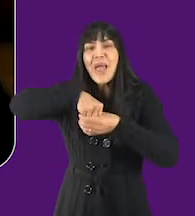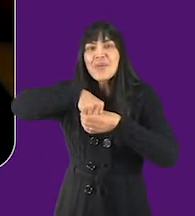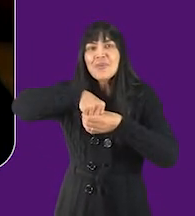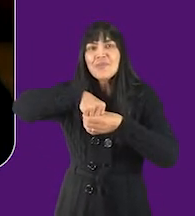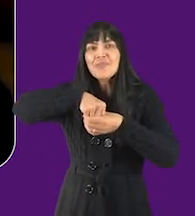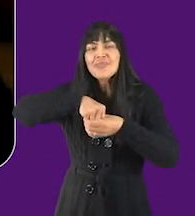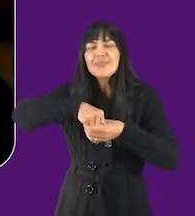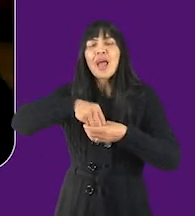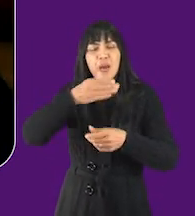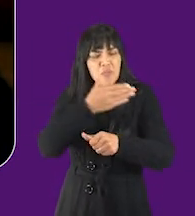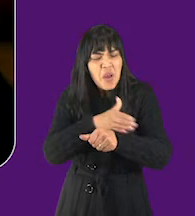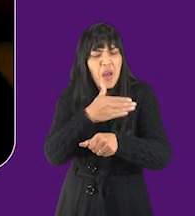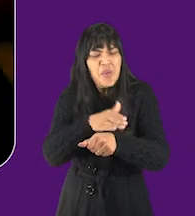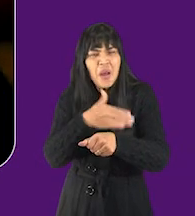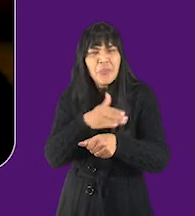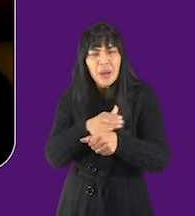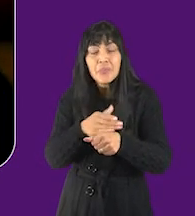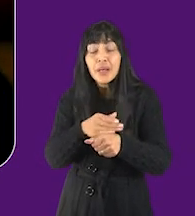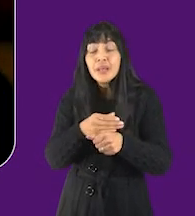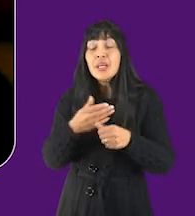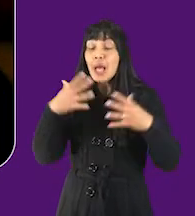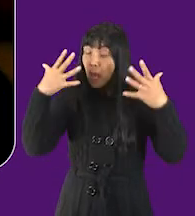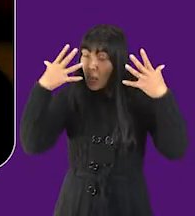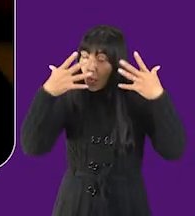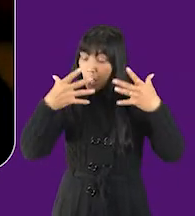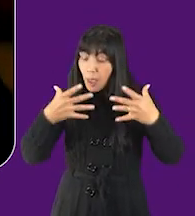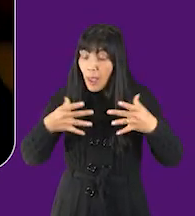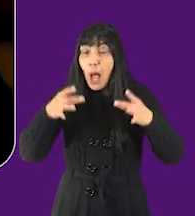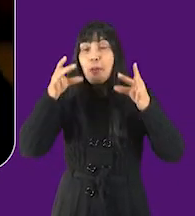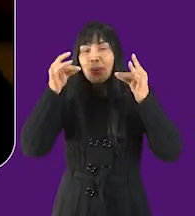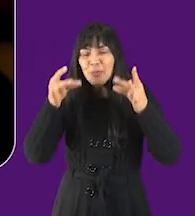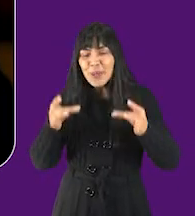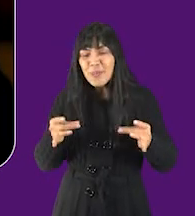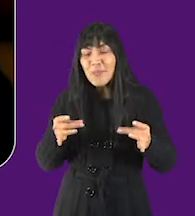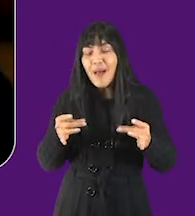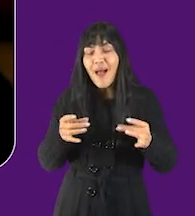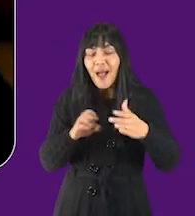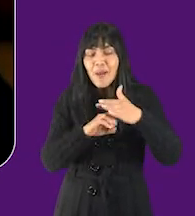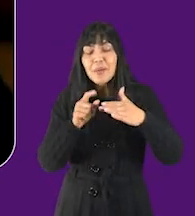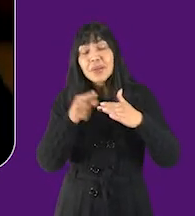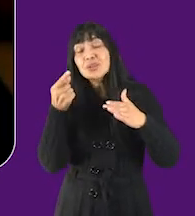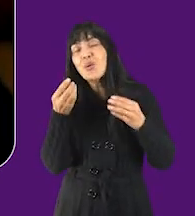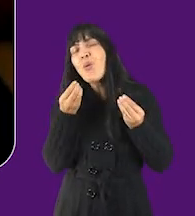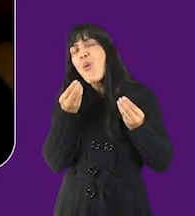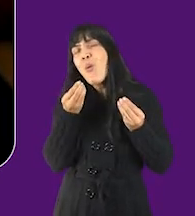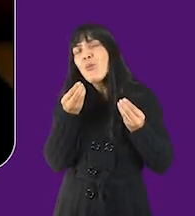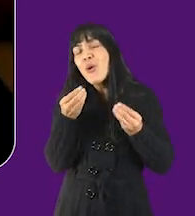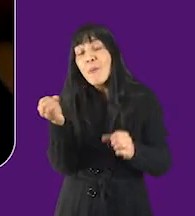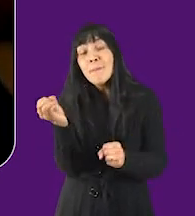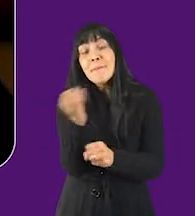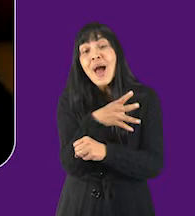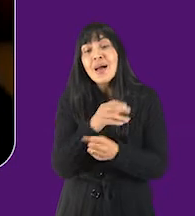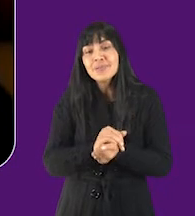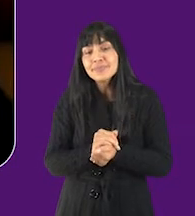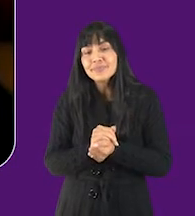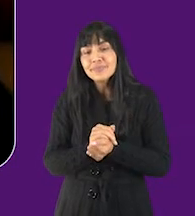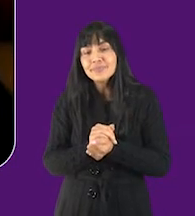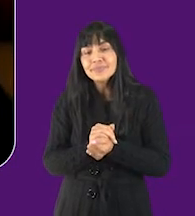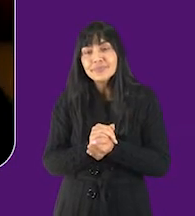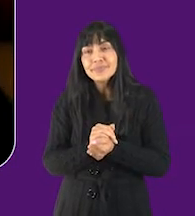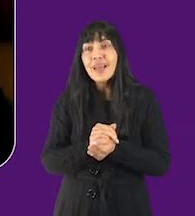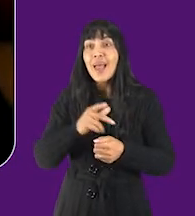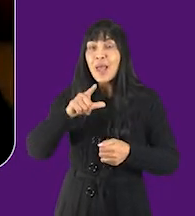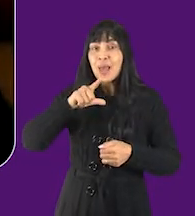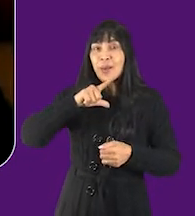em suas veias. Você poderia contar um pouco mais de como a Tetra Pak vê e trata o tema inovação? E